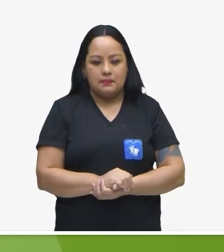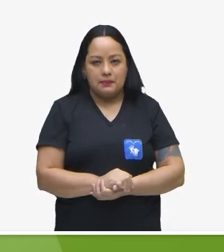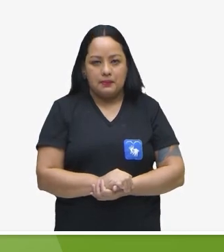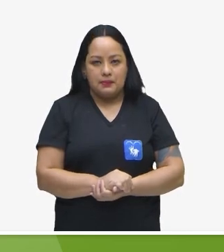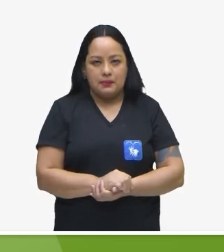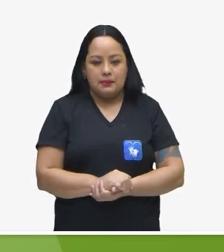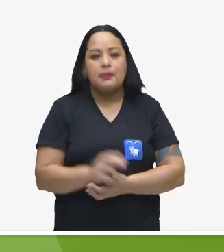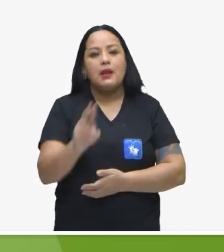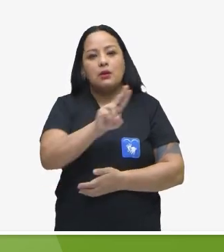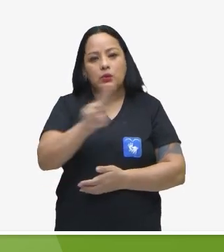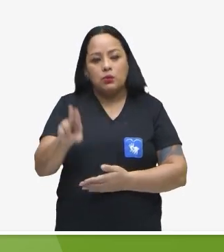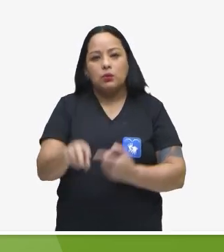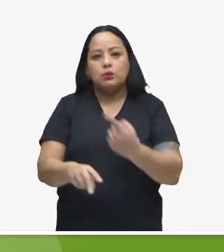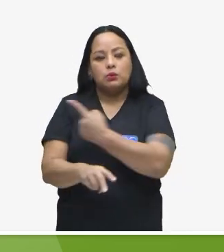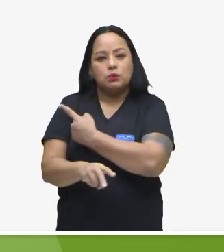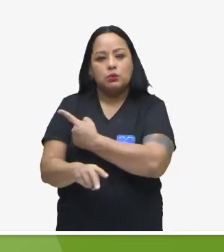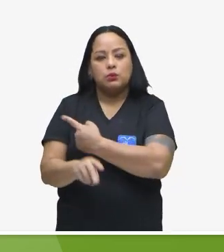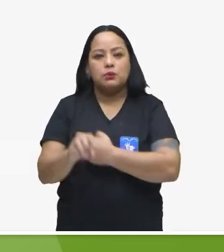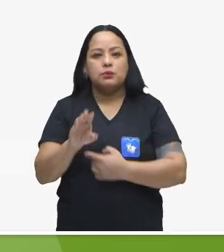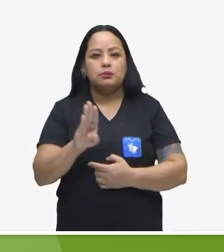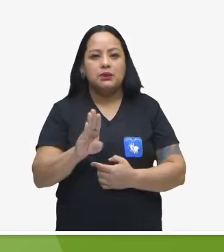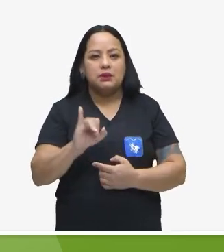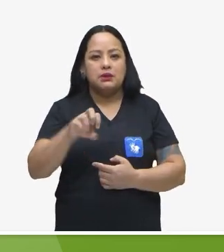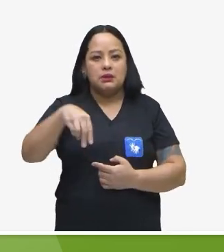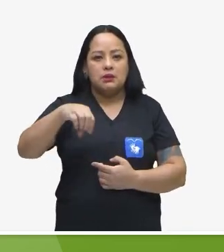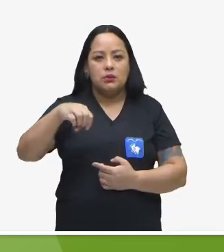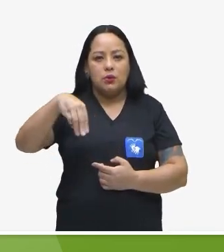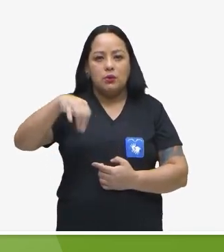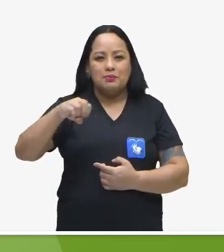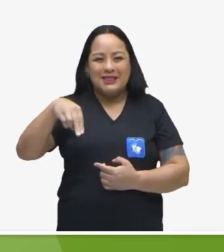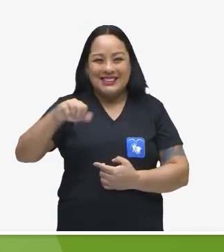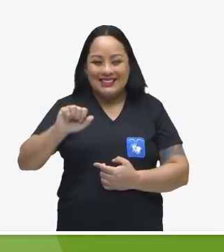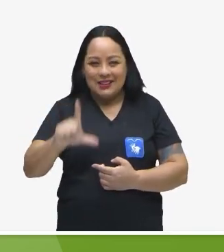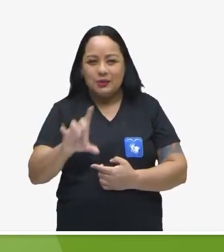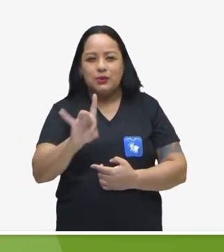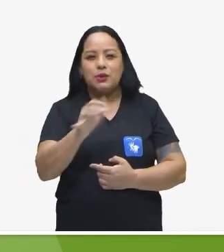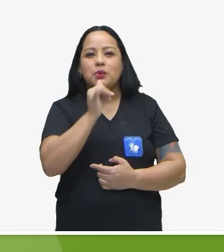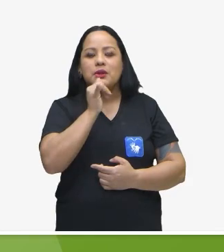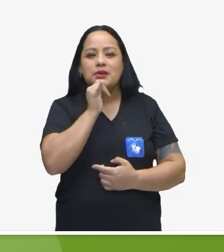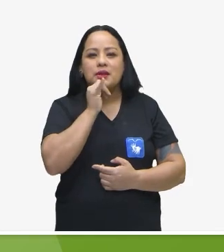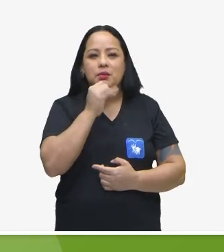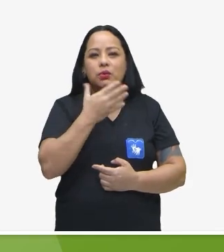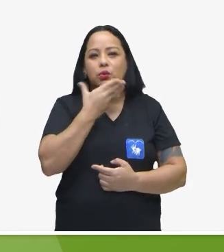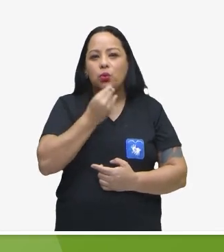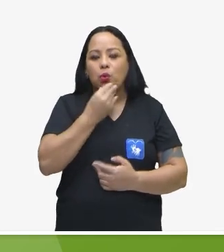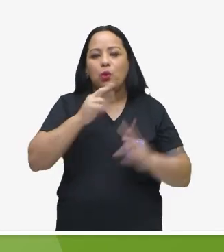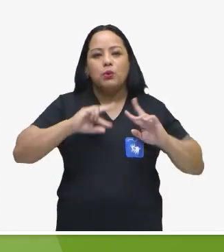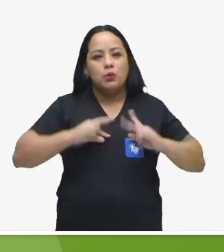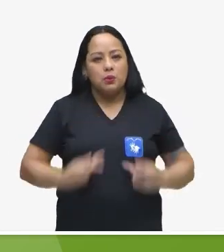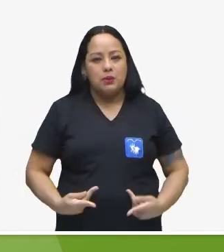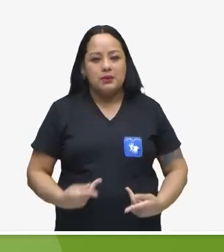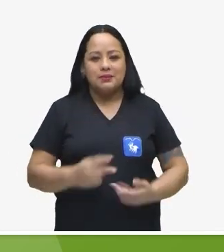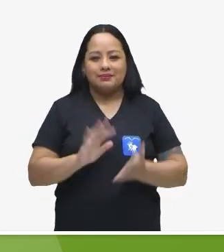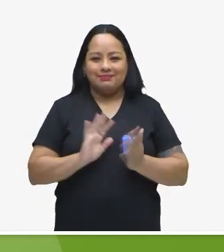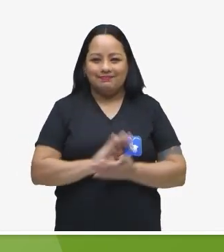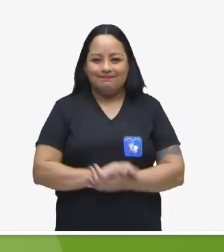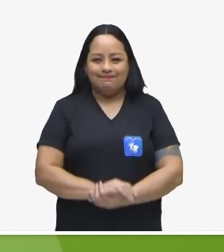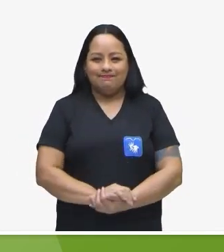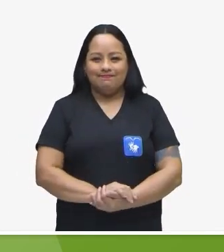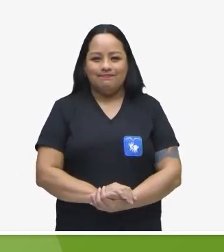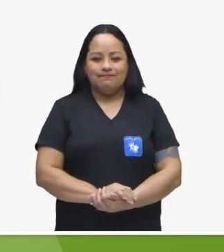essa é a nomenclatura binominal, e aí eu só citei o exemplo para vocês do homem, né? Que é o Homo sapiens.